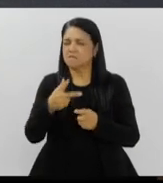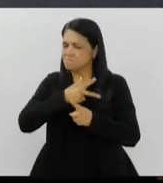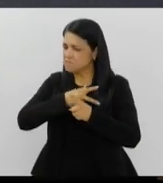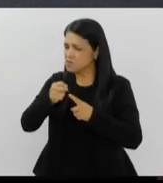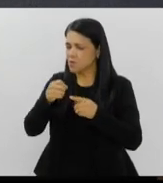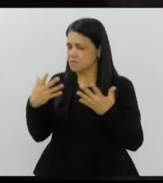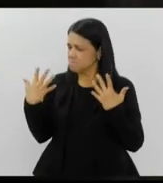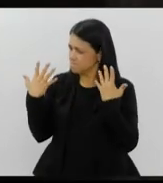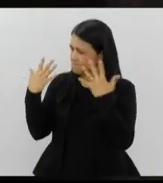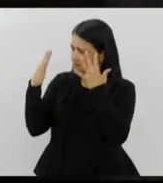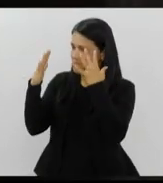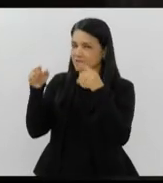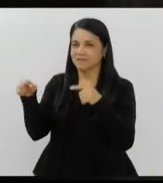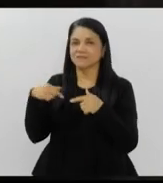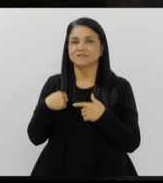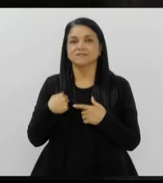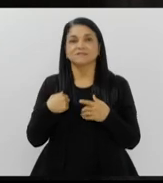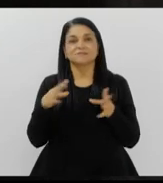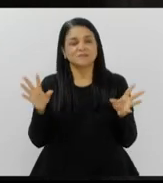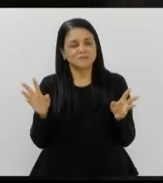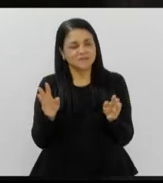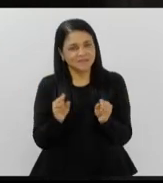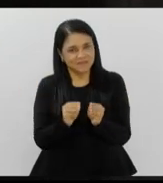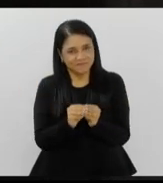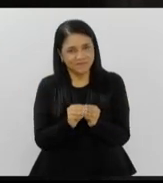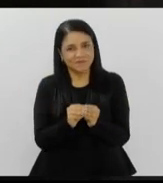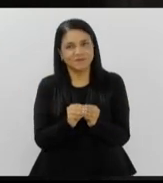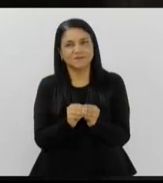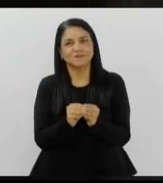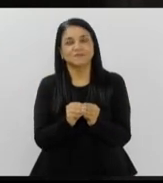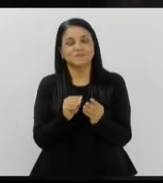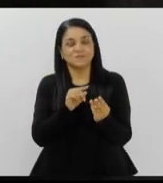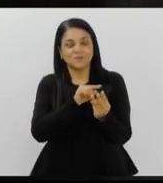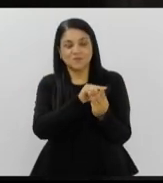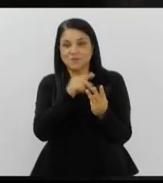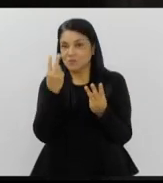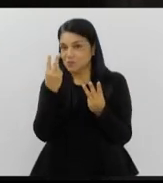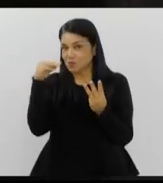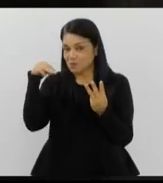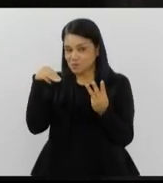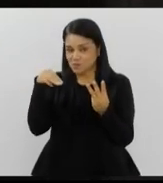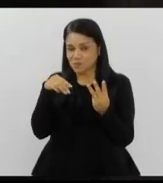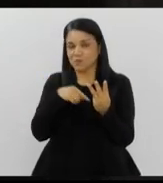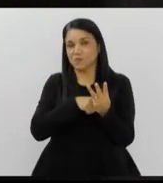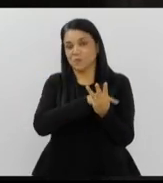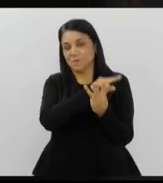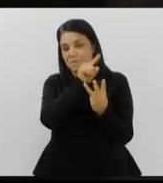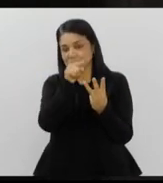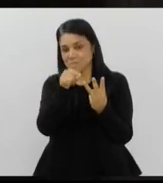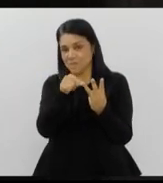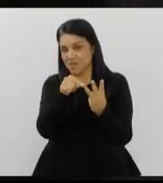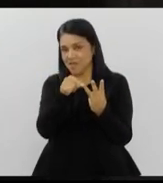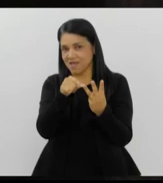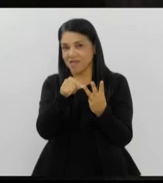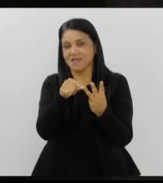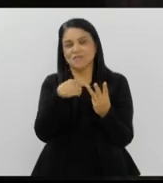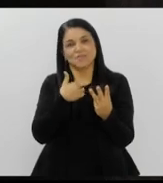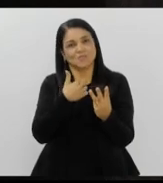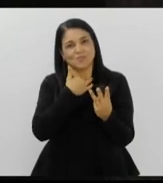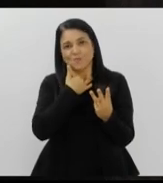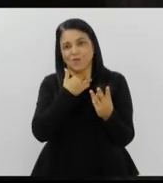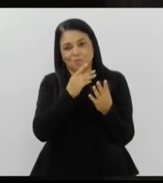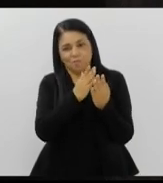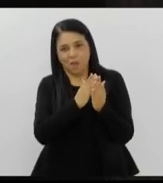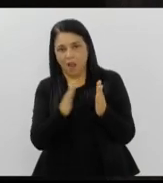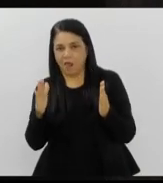vou terminar aqui para cumprir os 2 minutos que a Tia Jo me deu aqui, né? Não posso me alongar muito,